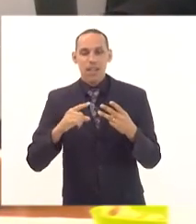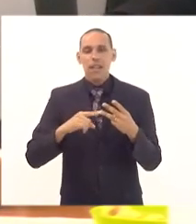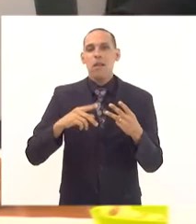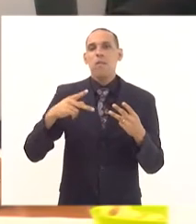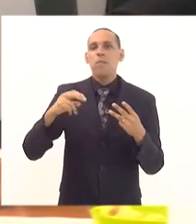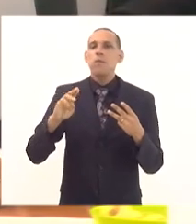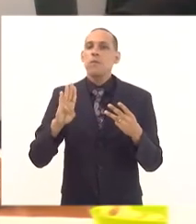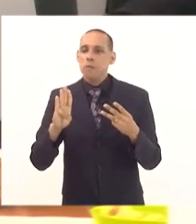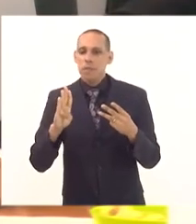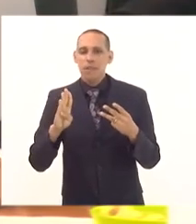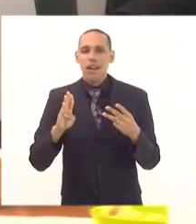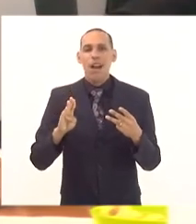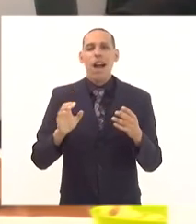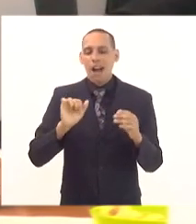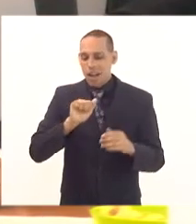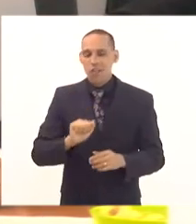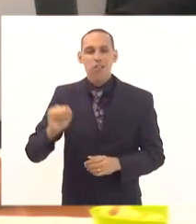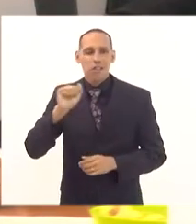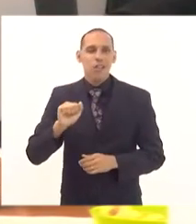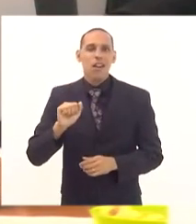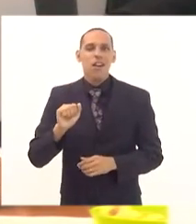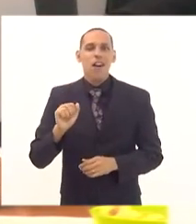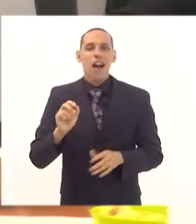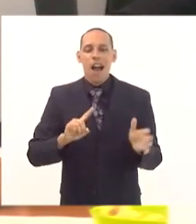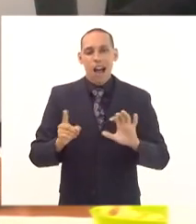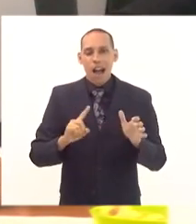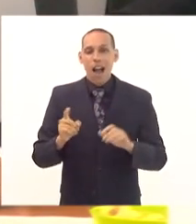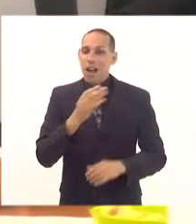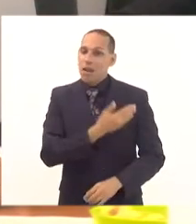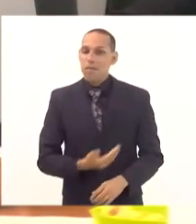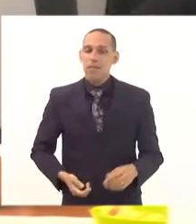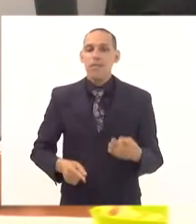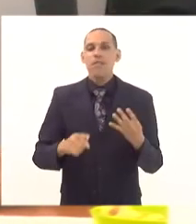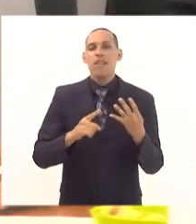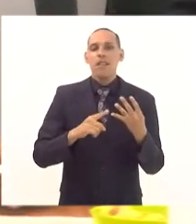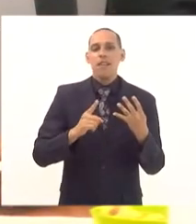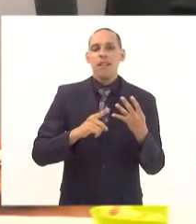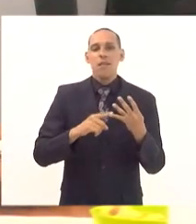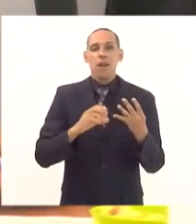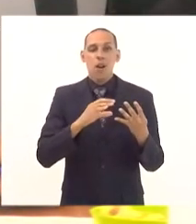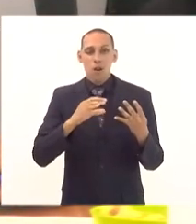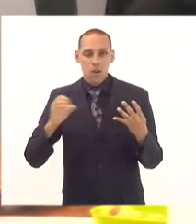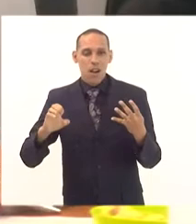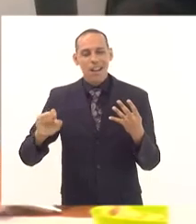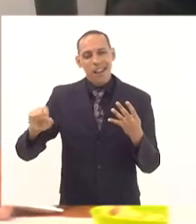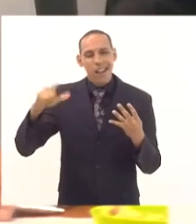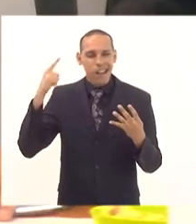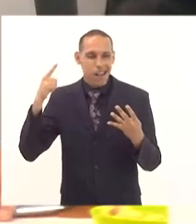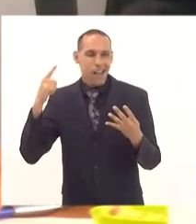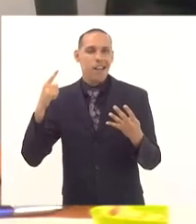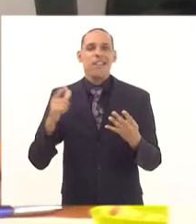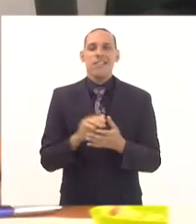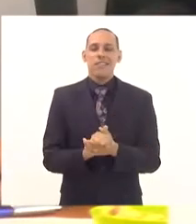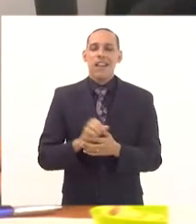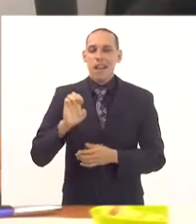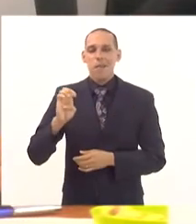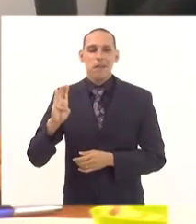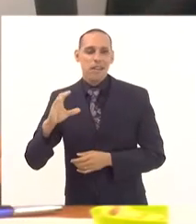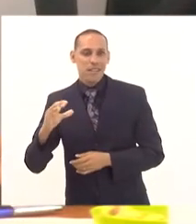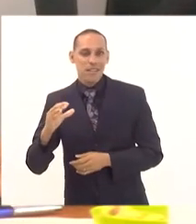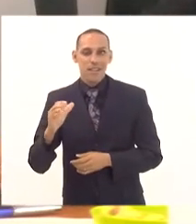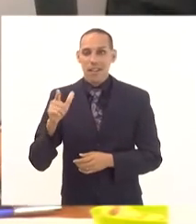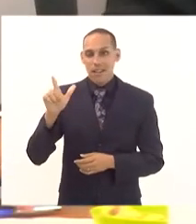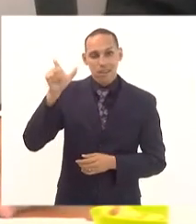de rádios públicas do Brasil e ex-coordenador da rede nacional de comunicação pública rádios da EBC